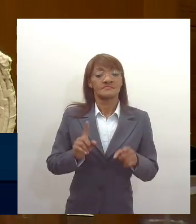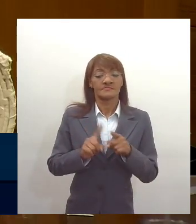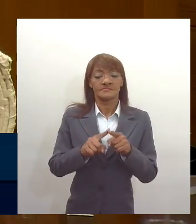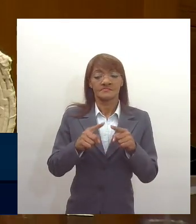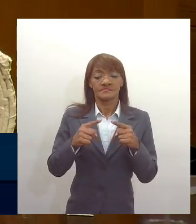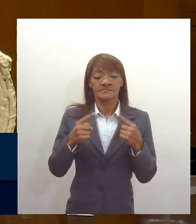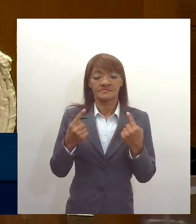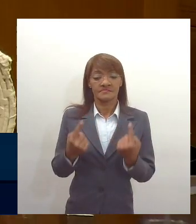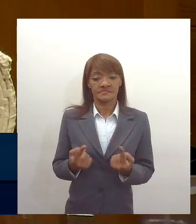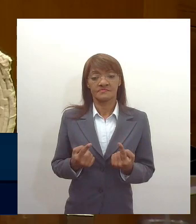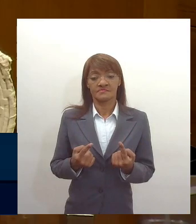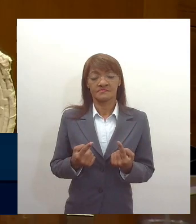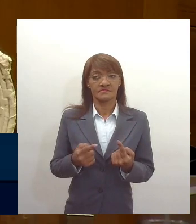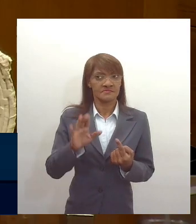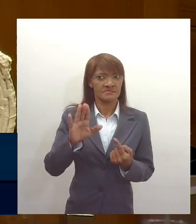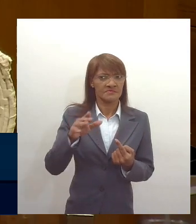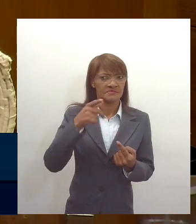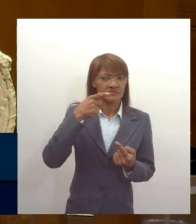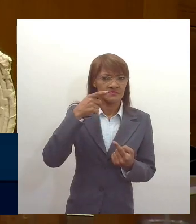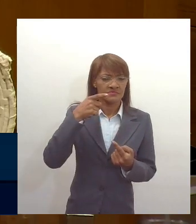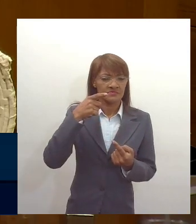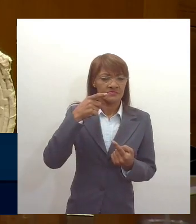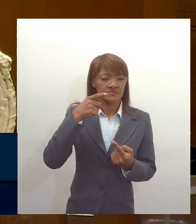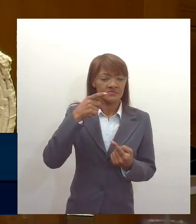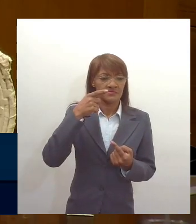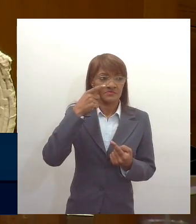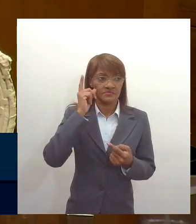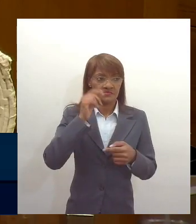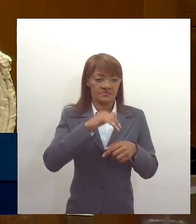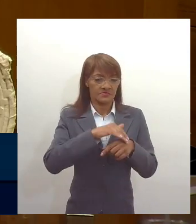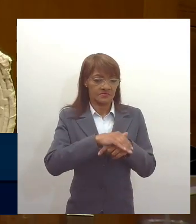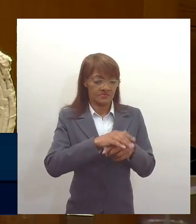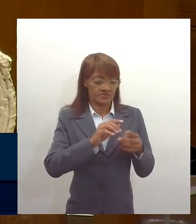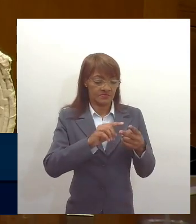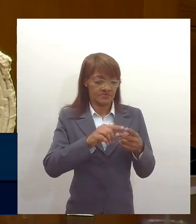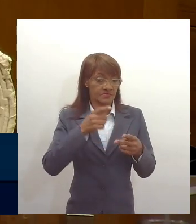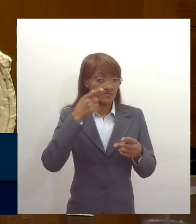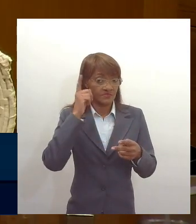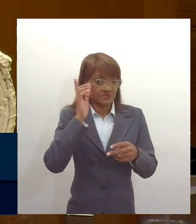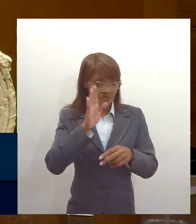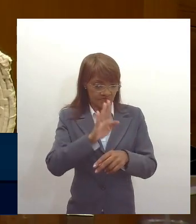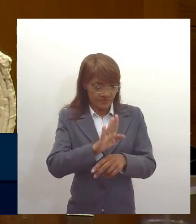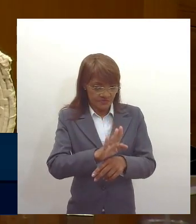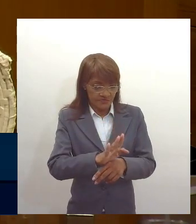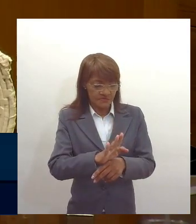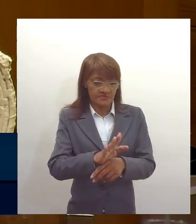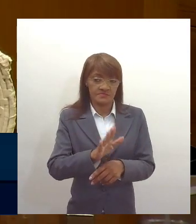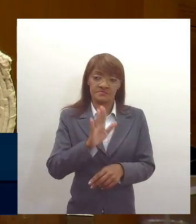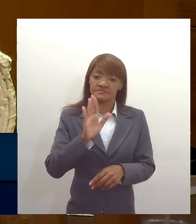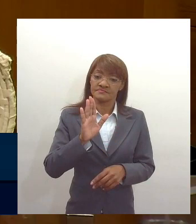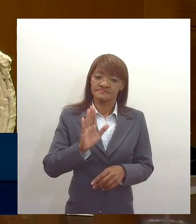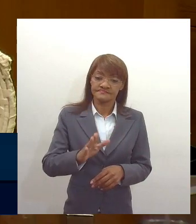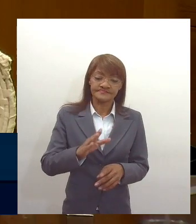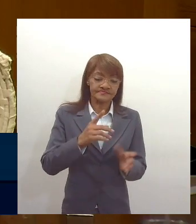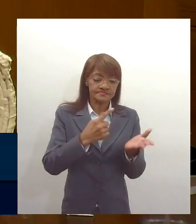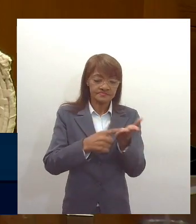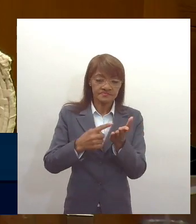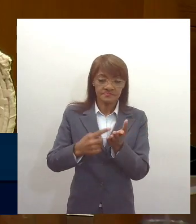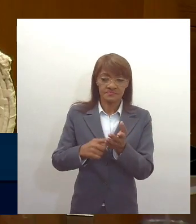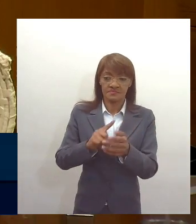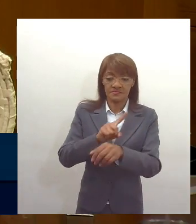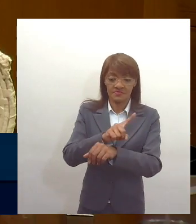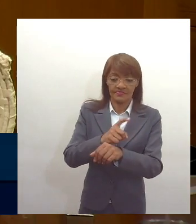pela tarde eu fiz um encontro com as comunidades quilombolas, à noite esse encontro, né, com o